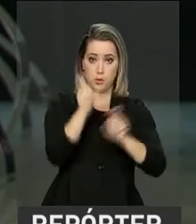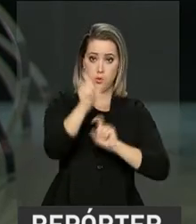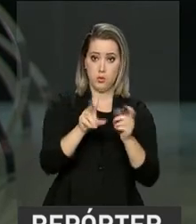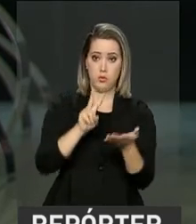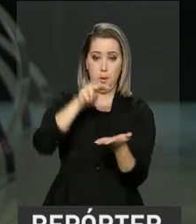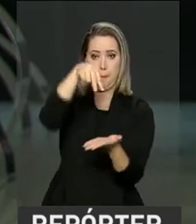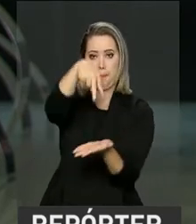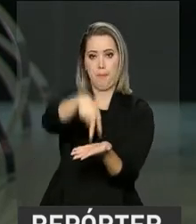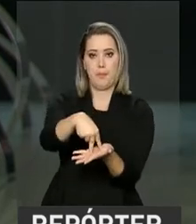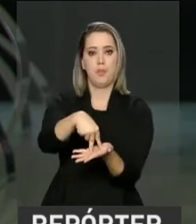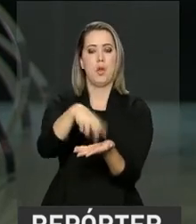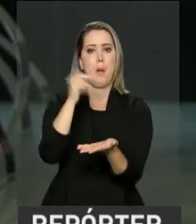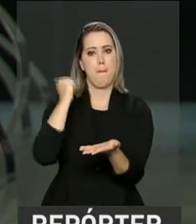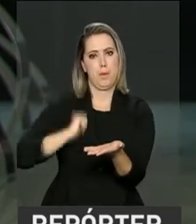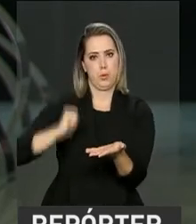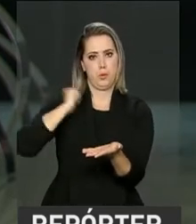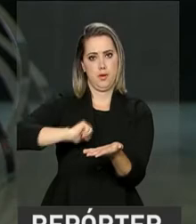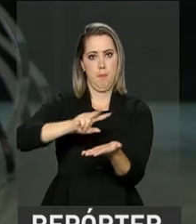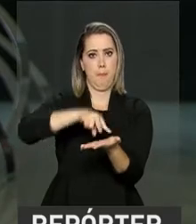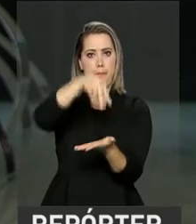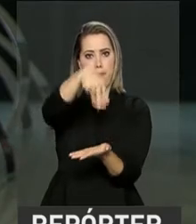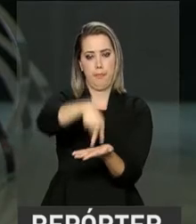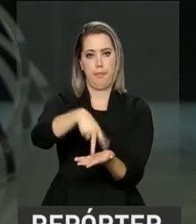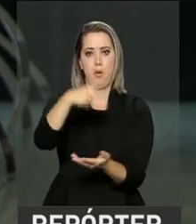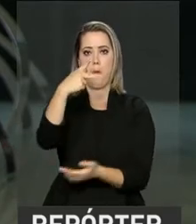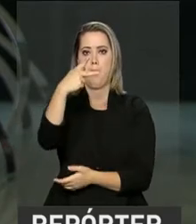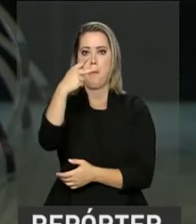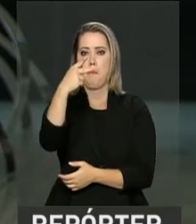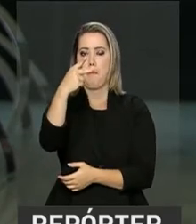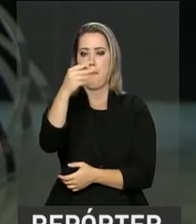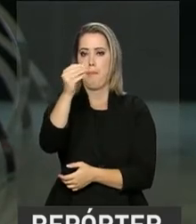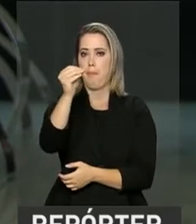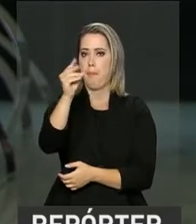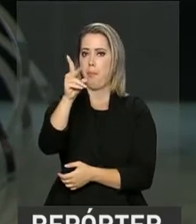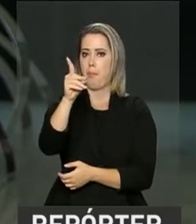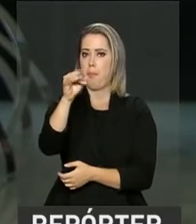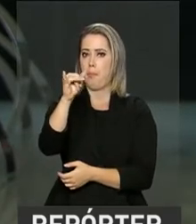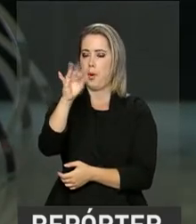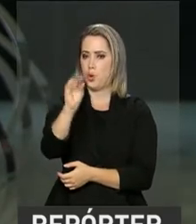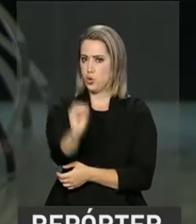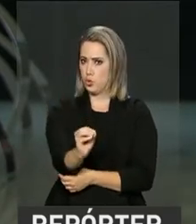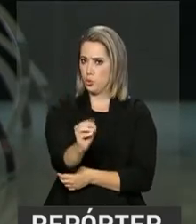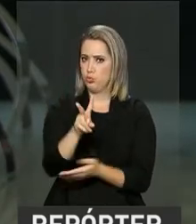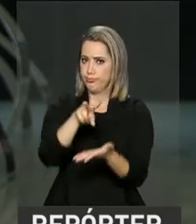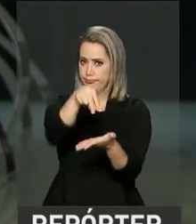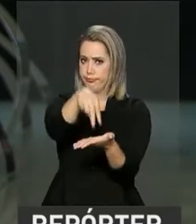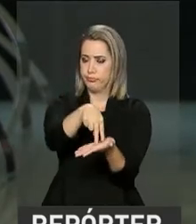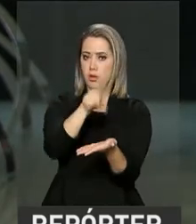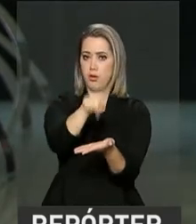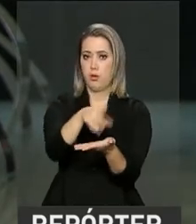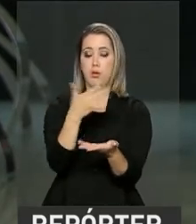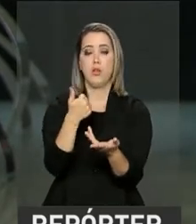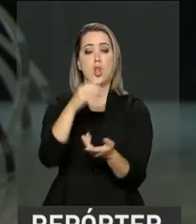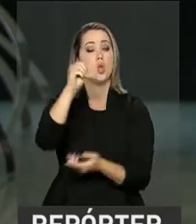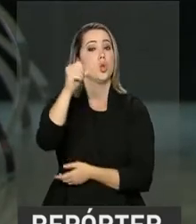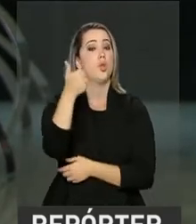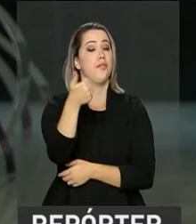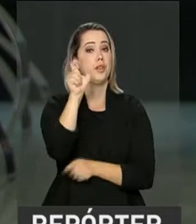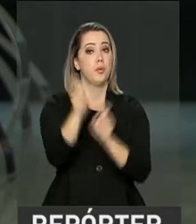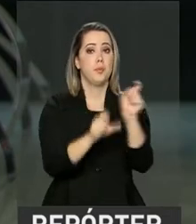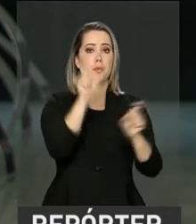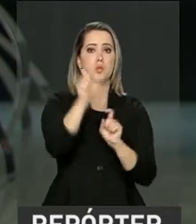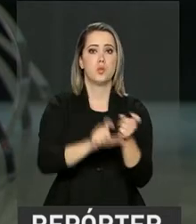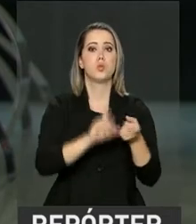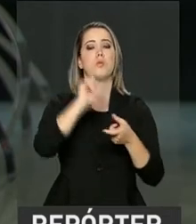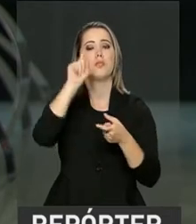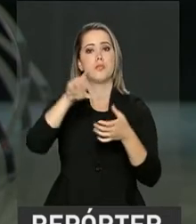Pódio pela primeira vez. Desses 183 anunciados, 91 são atletas olímpicos e 92 são